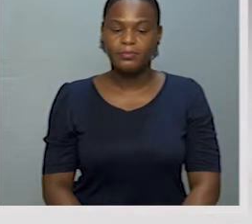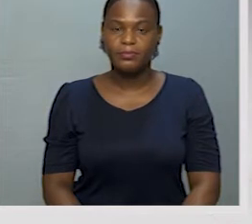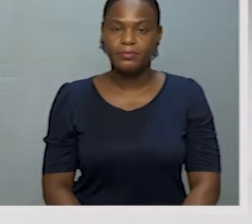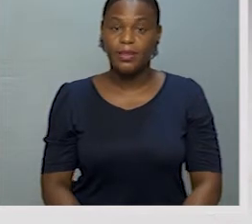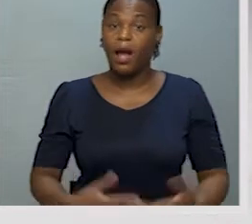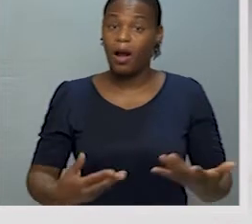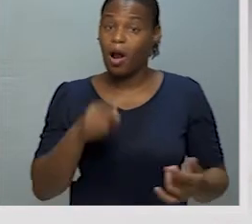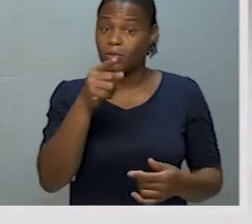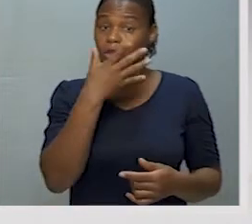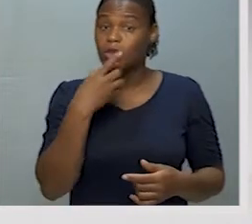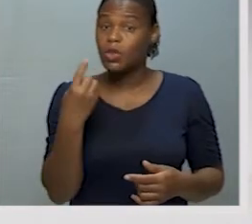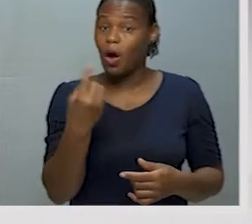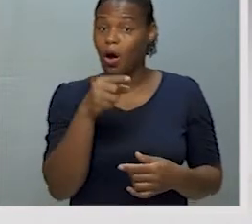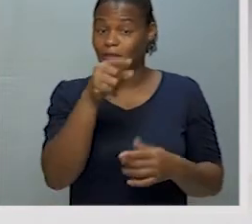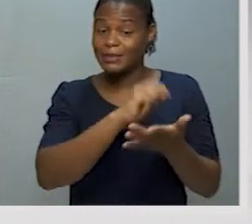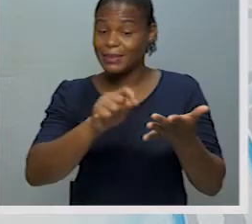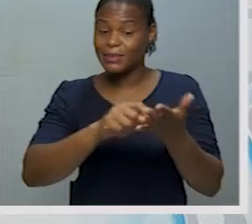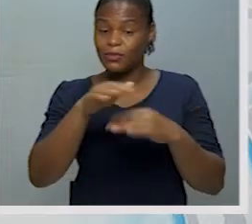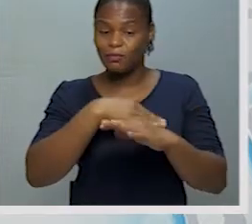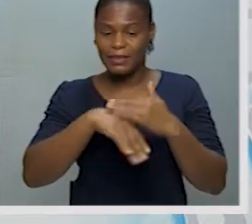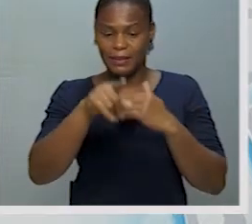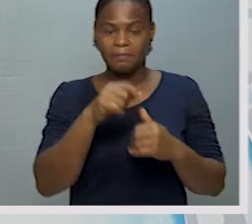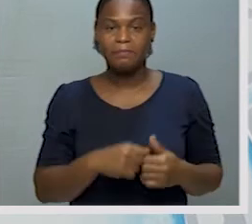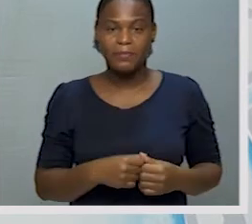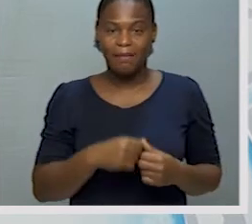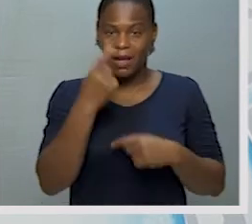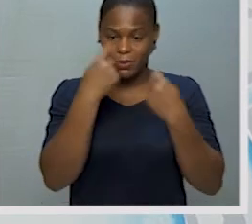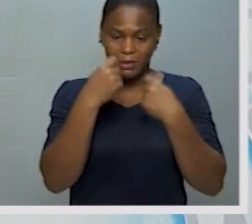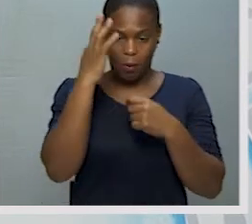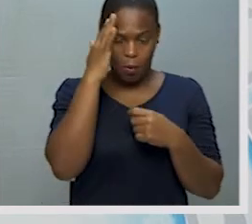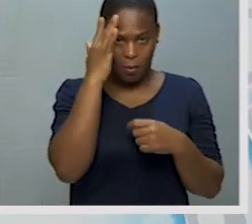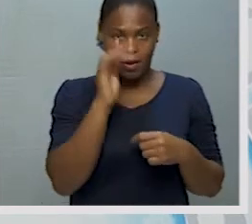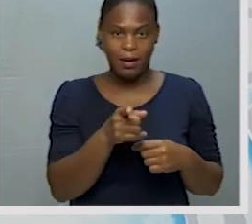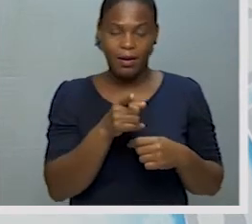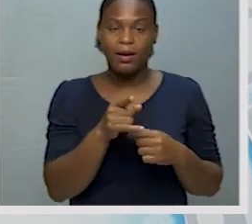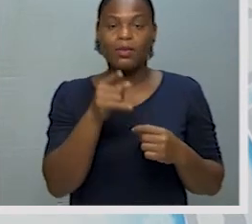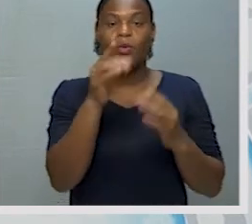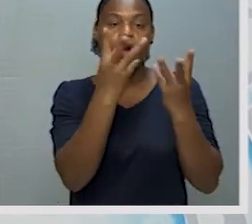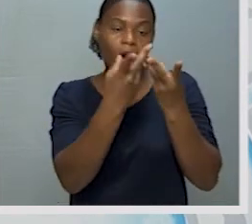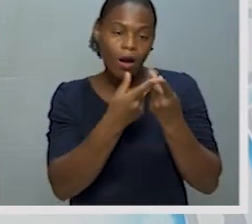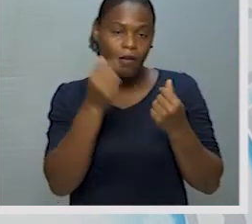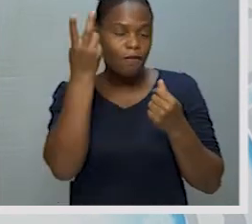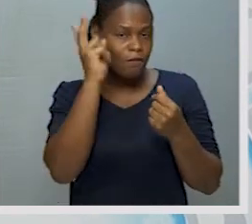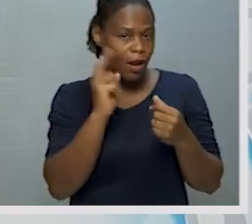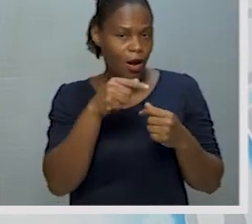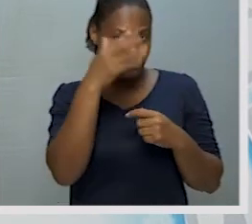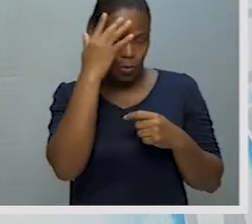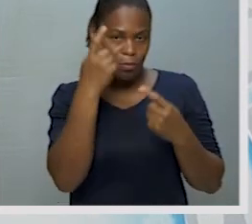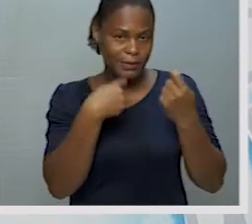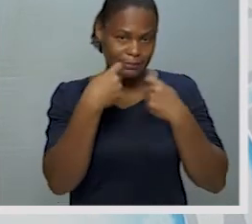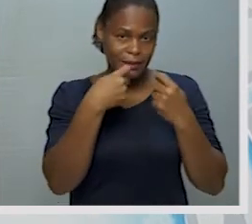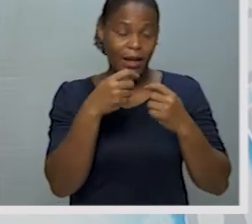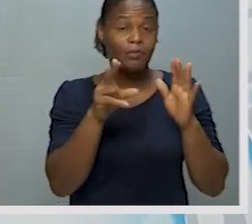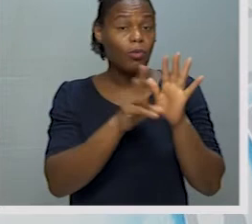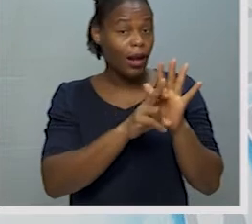Então, agora, sozinhos, vão fazer um exercício. Vai ser dada uma expressão numérica, vão calcular o valor dessa